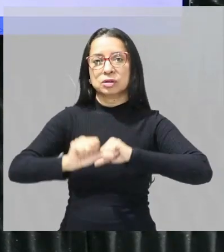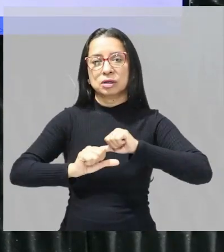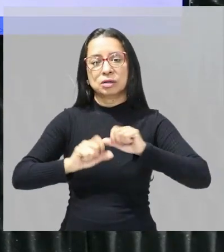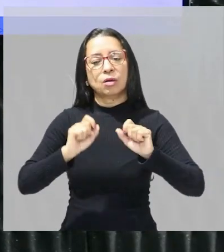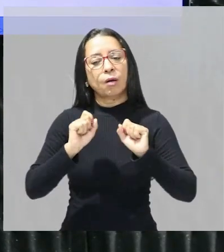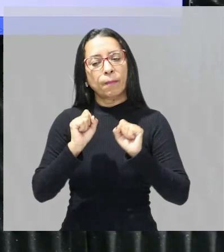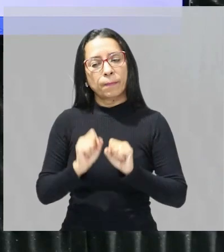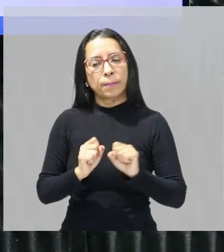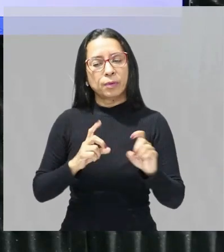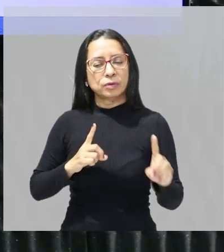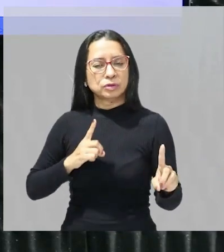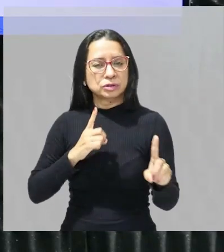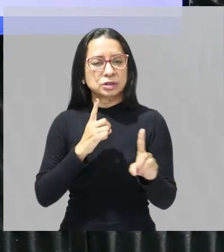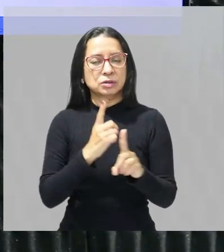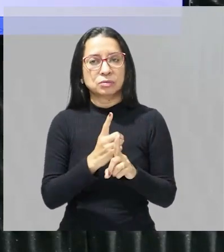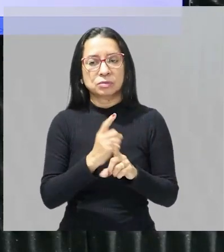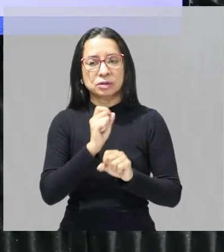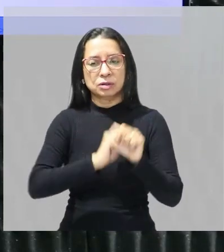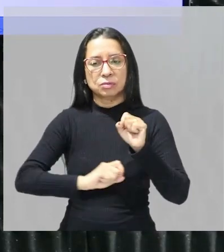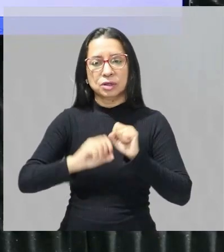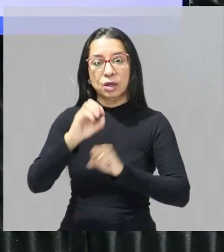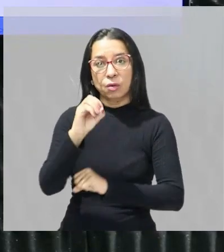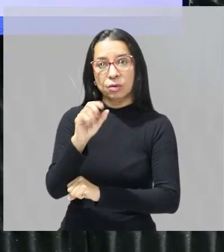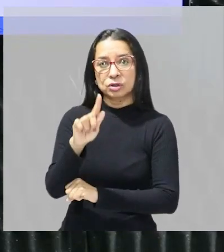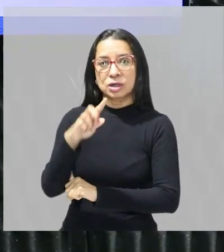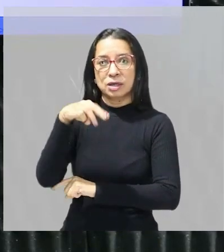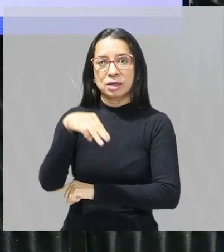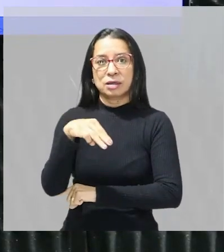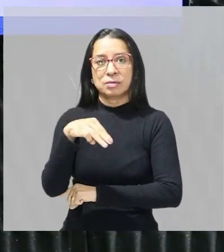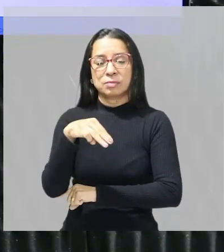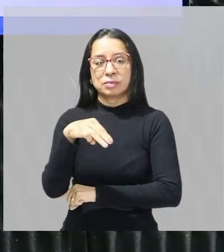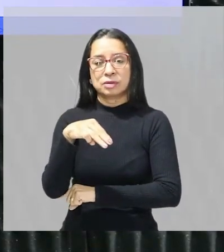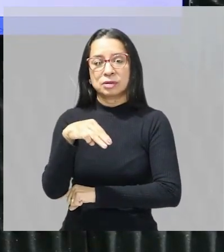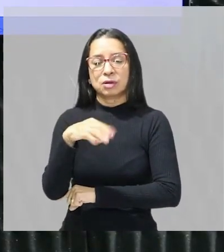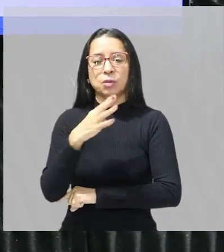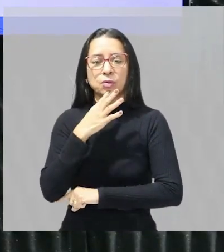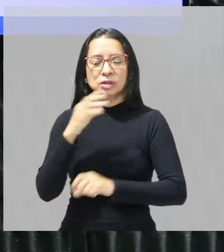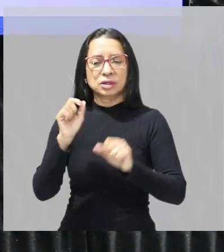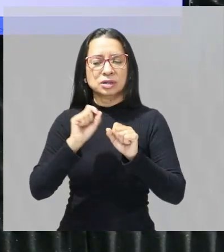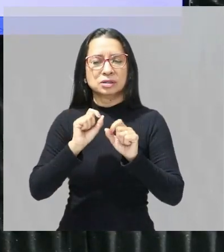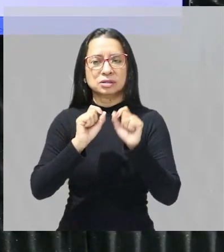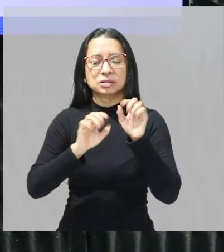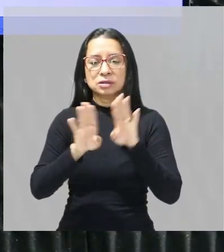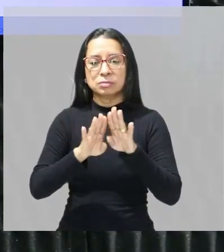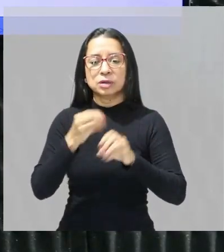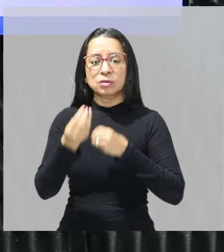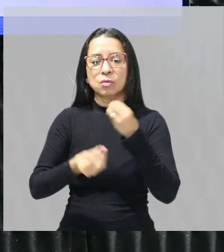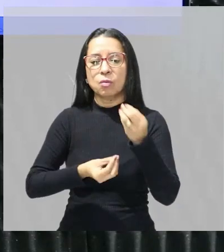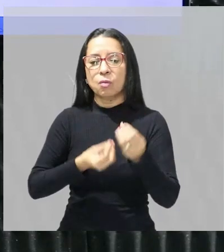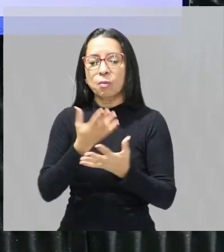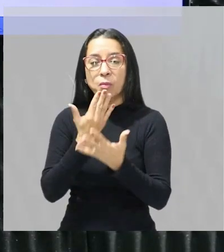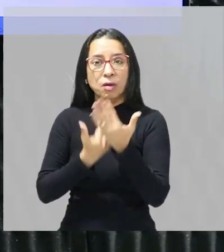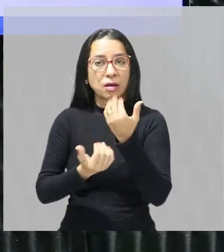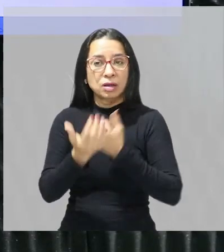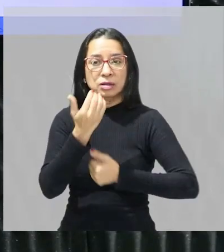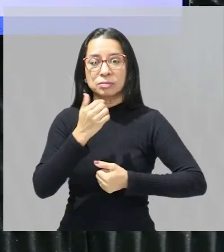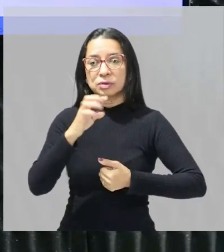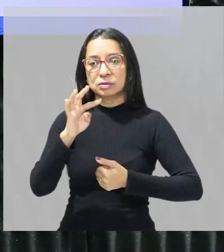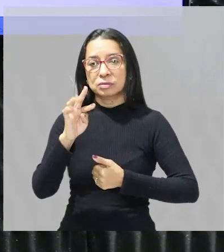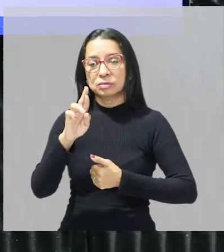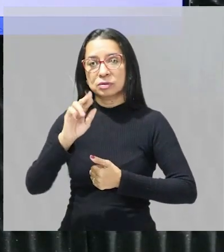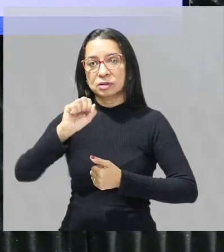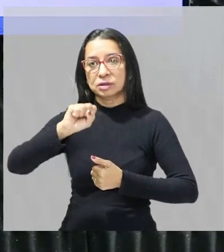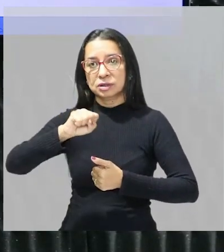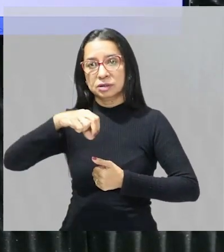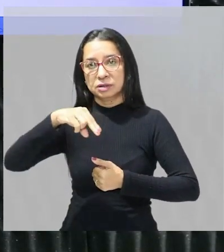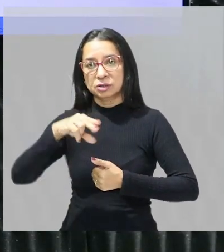prova com uma sigla, OGM, tá? A gente também conhece como alimentos transgênicos. Todas essas inovações, galera, elas têm o objetivo de quê? De